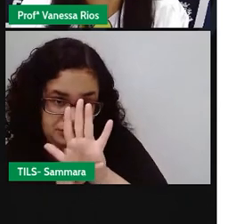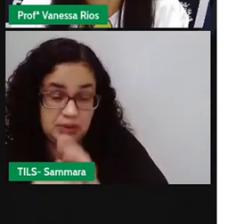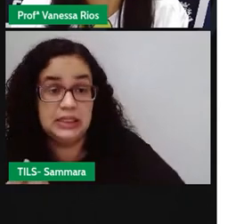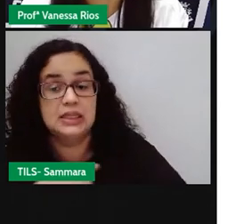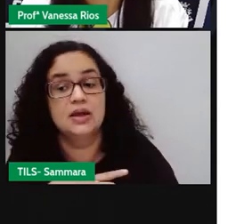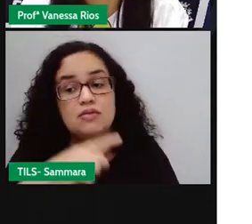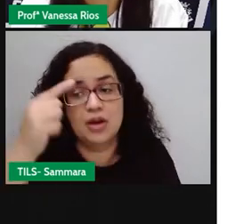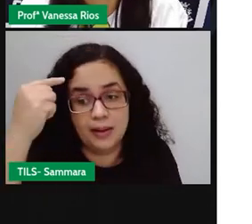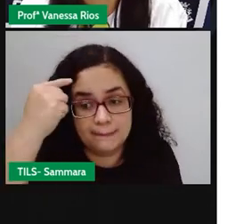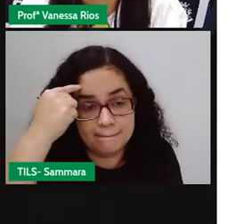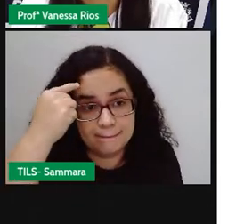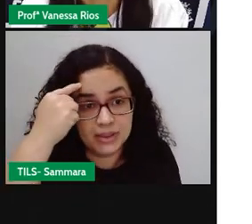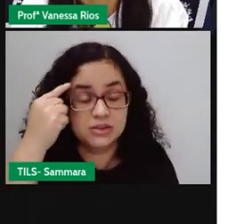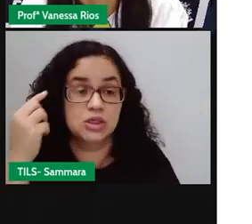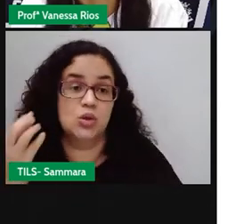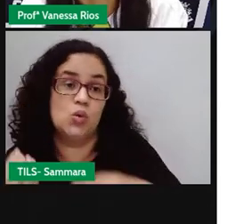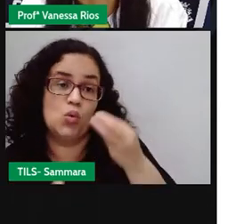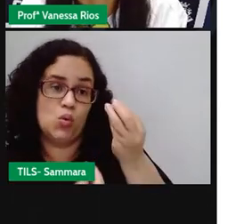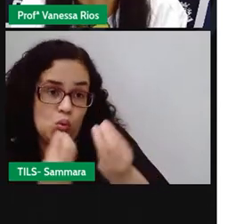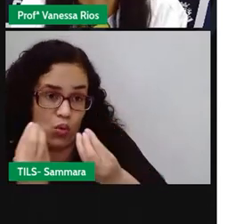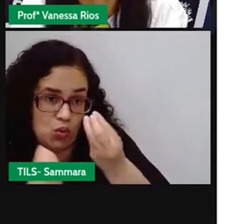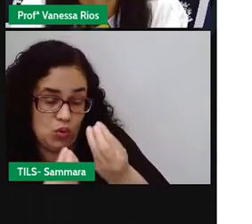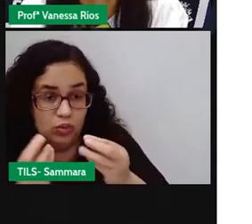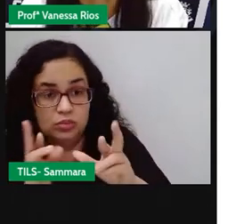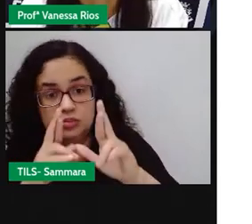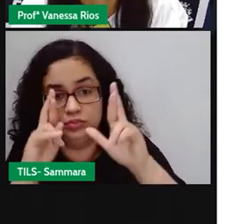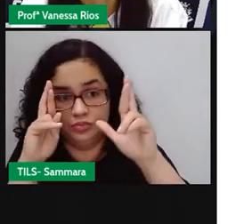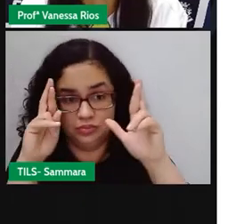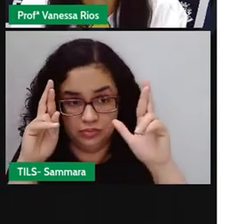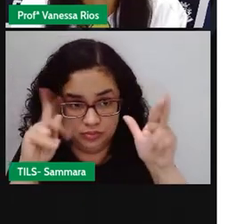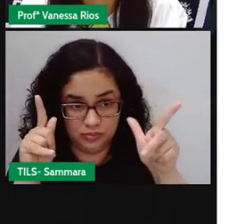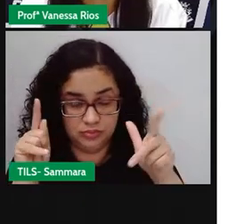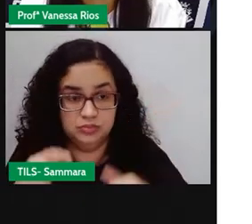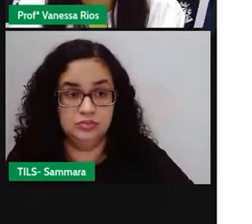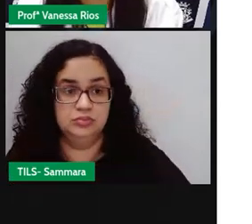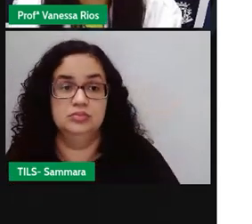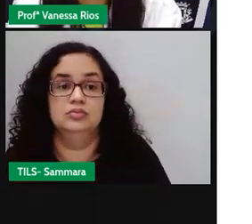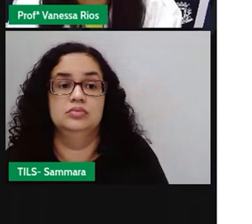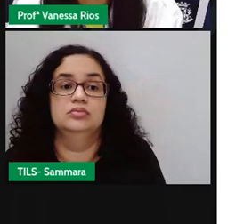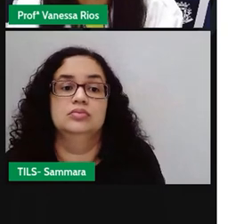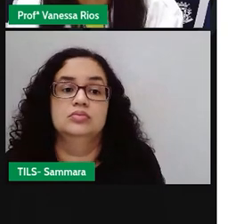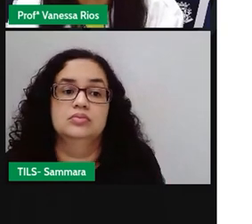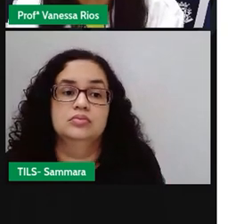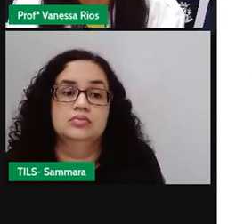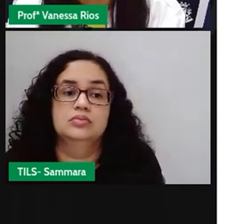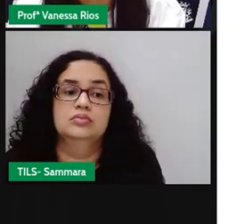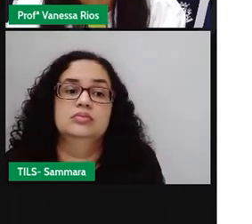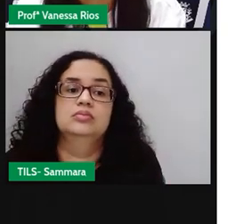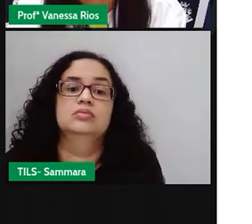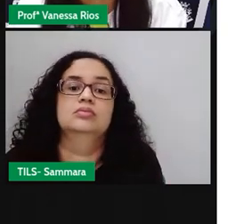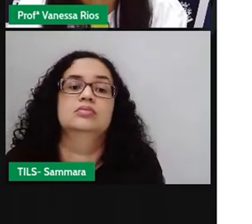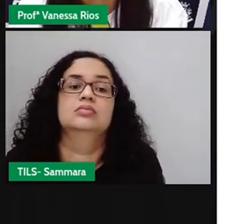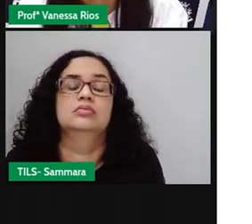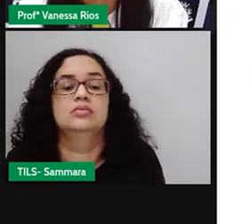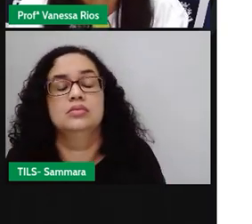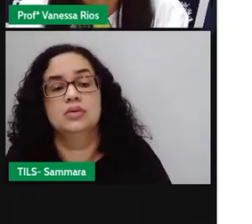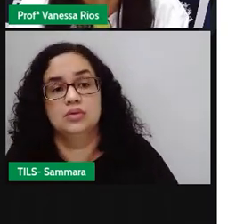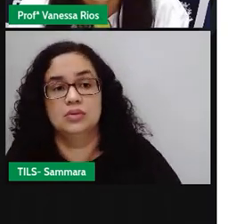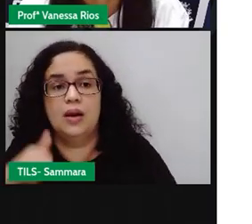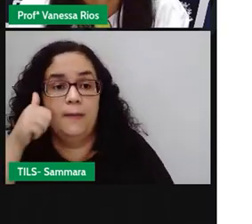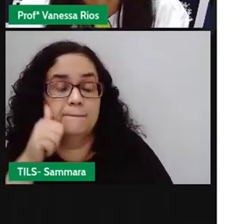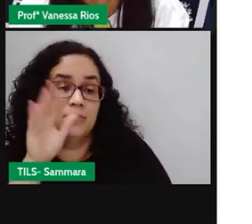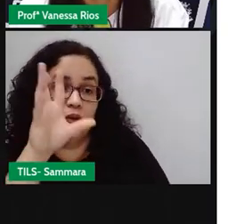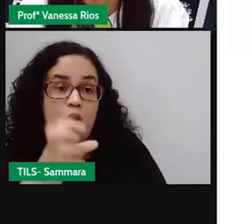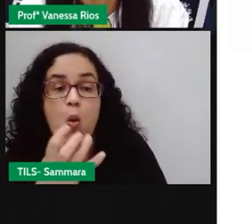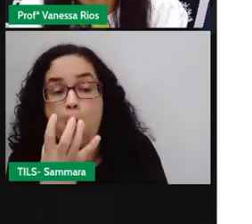deve pensar aí em como ele poderia ser diferente a partir daí. Nessa parte onde a menina